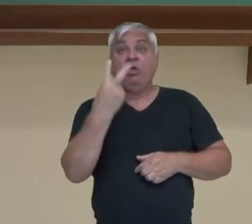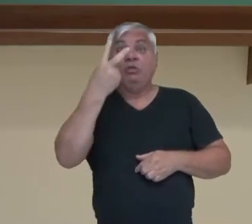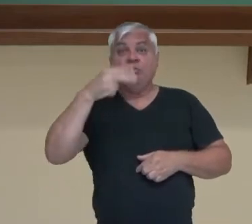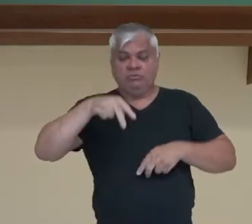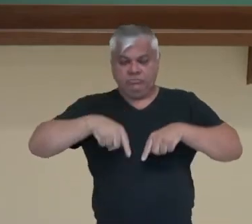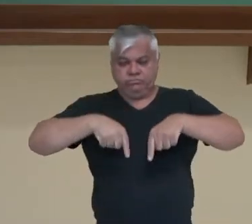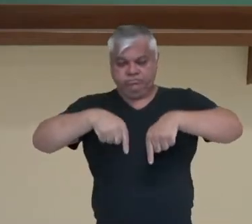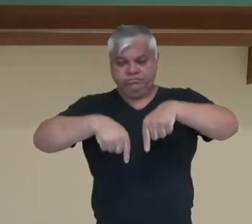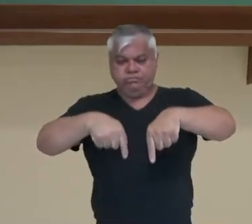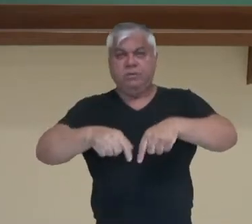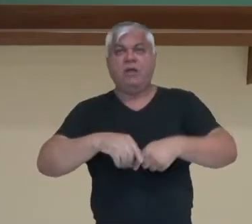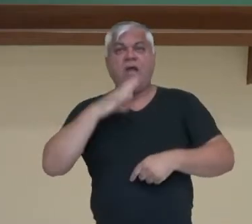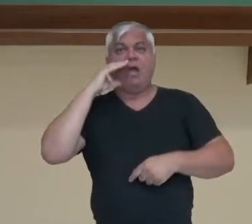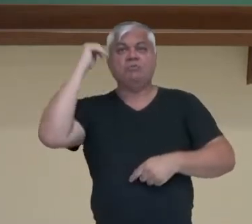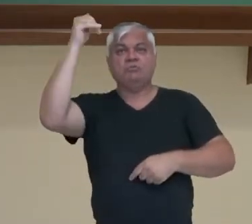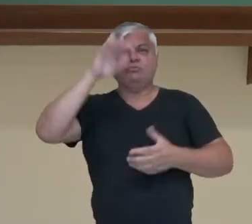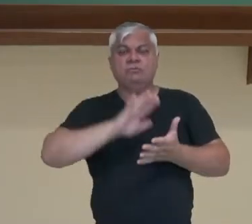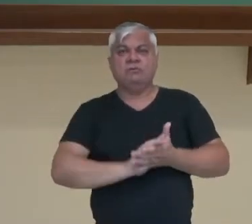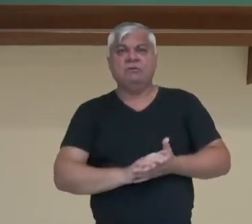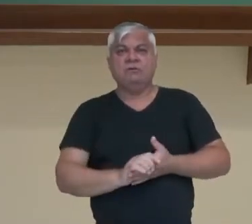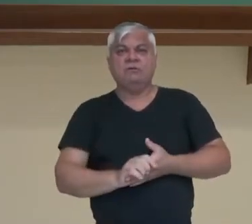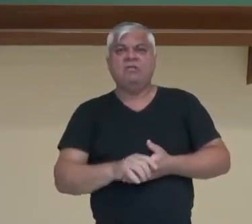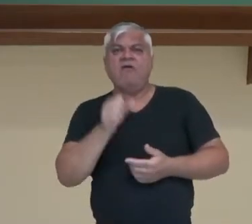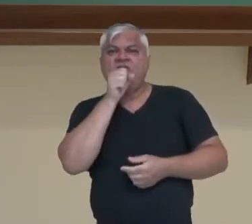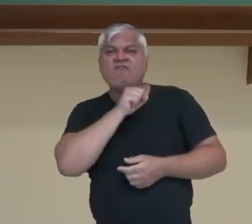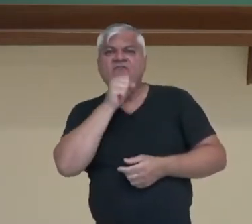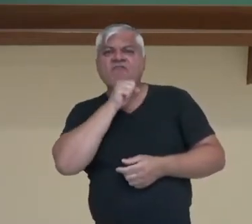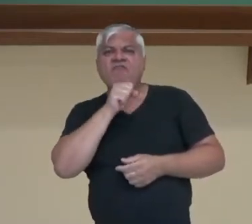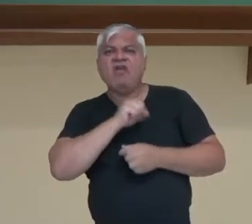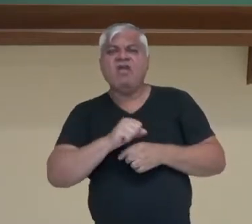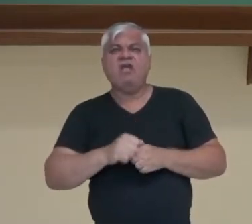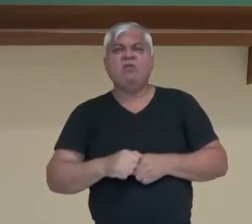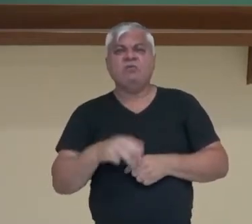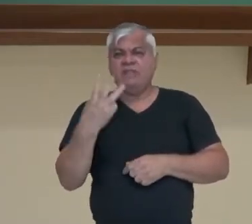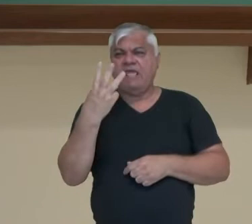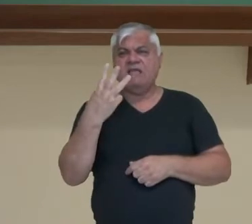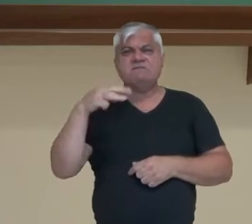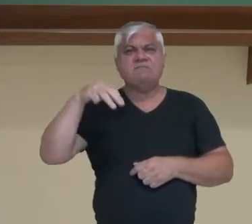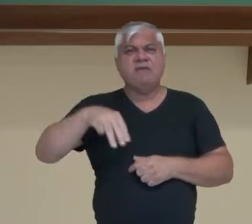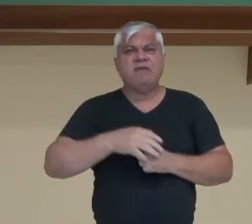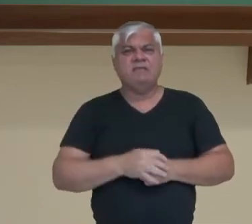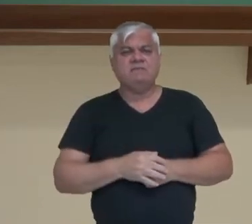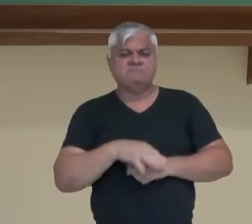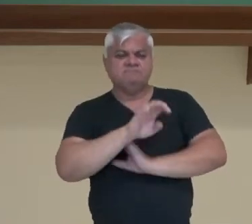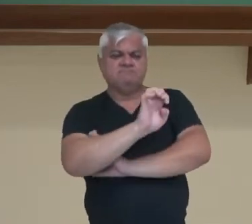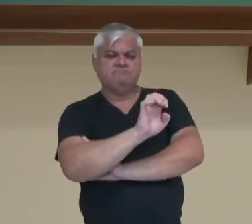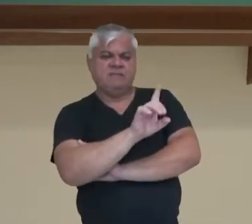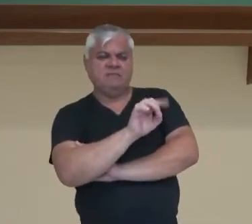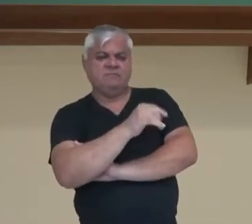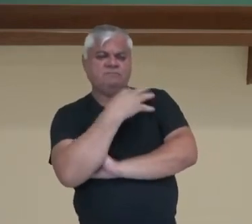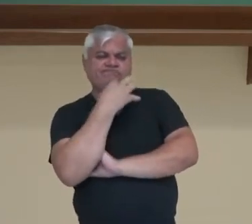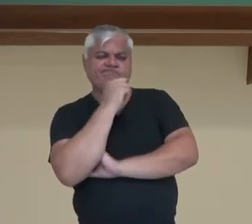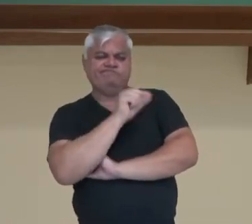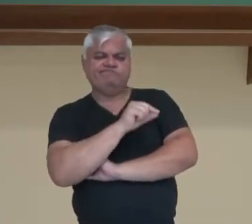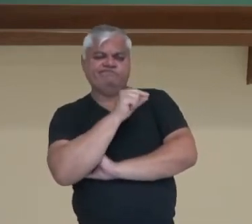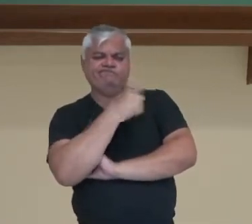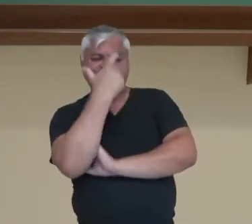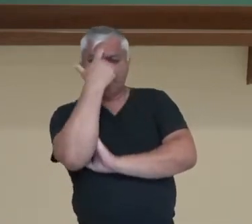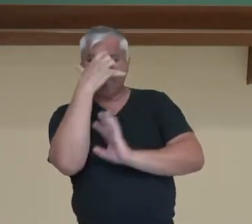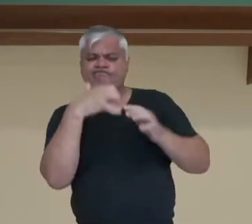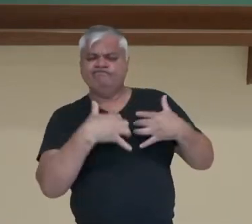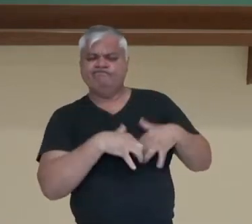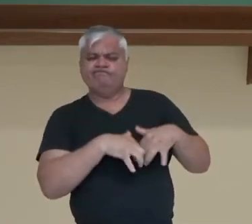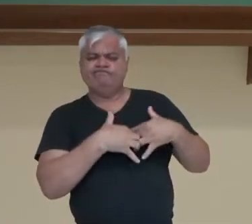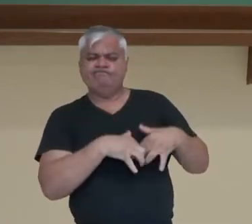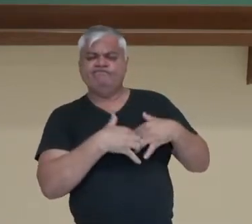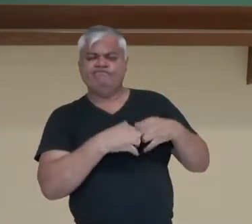3 pernas quando tá velhinho, quem que é esse, né? Daí o Édipo conseguiu decifrar, né, da